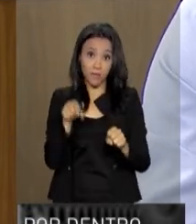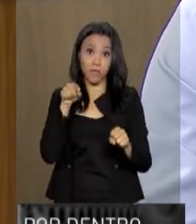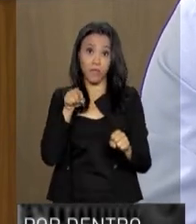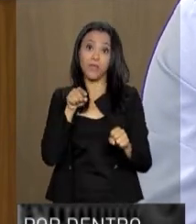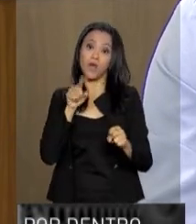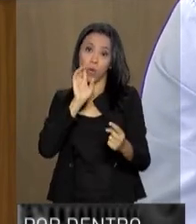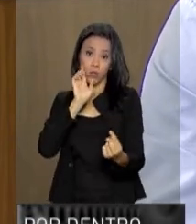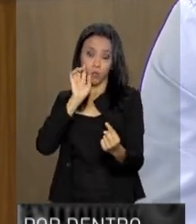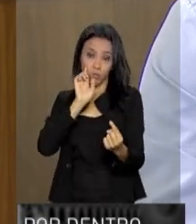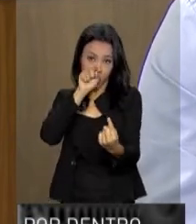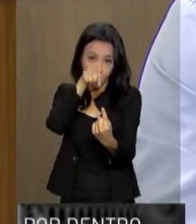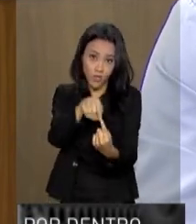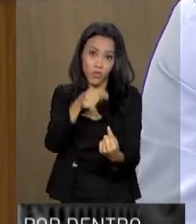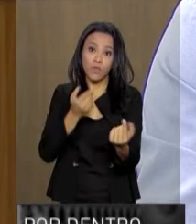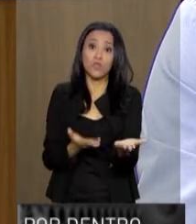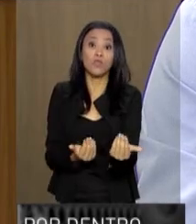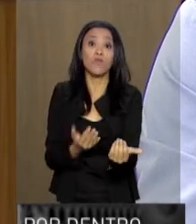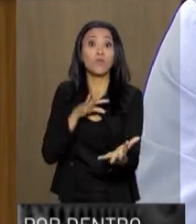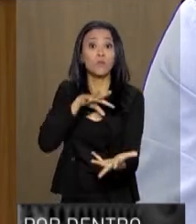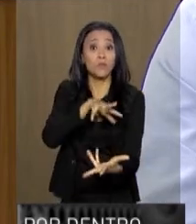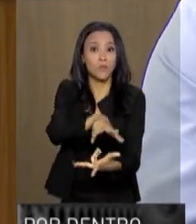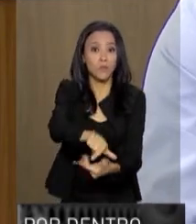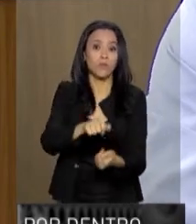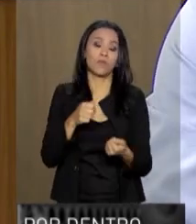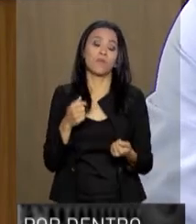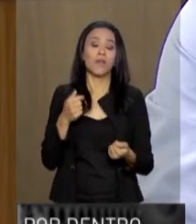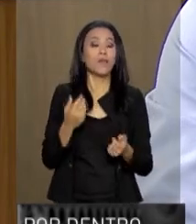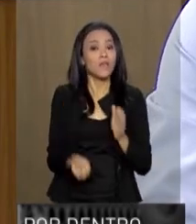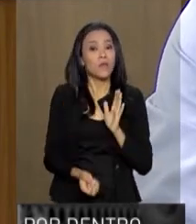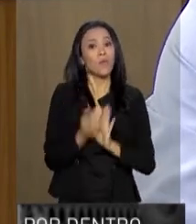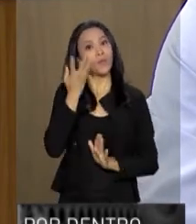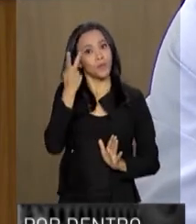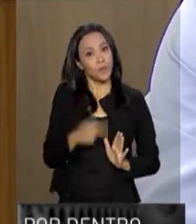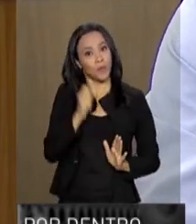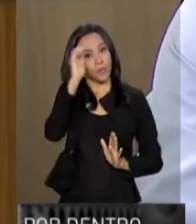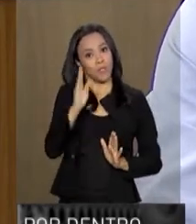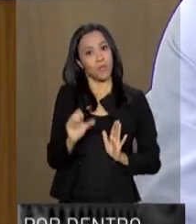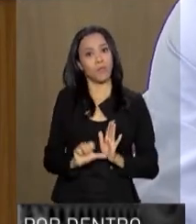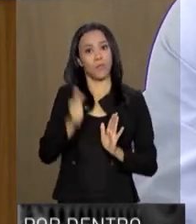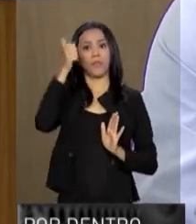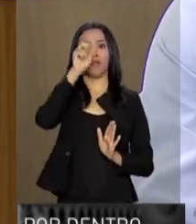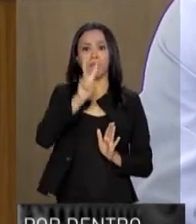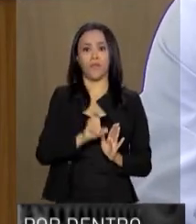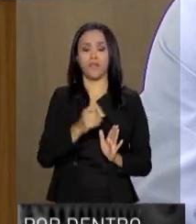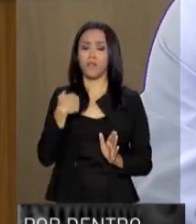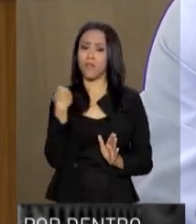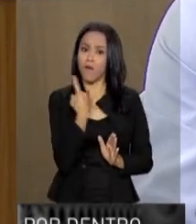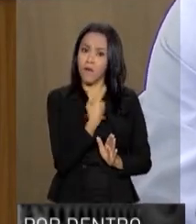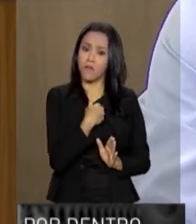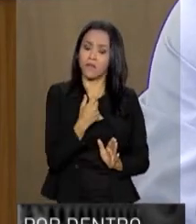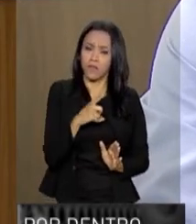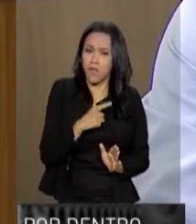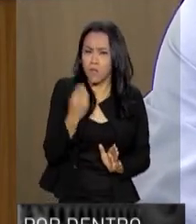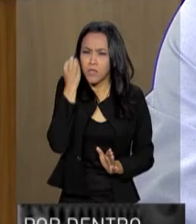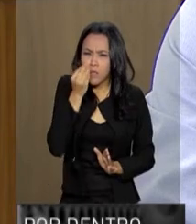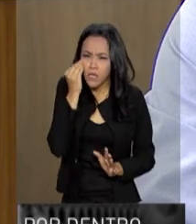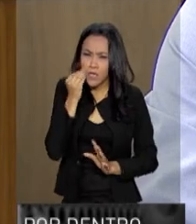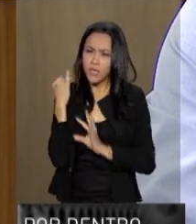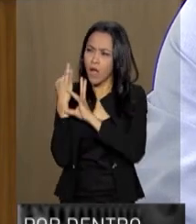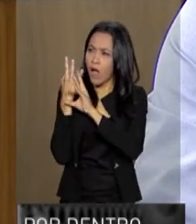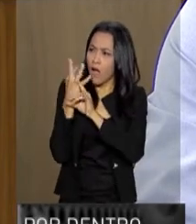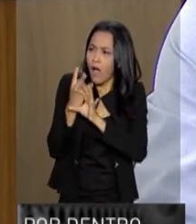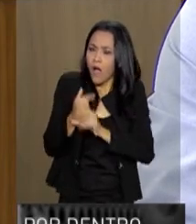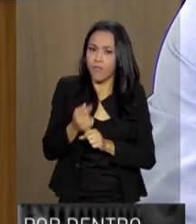no mundo e sendo implantado no brasil de forma pioneira nós que temos uma experiência muito exitosa na